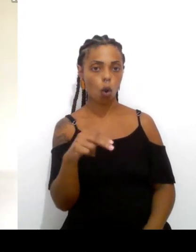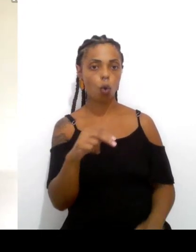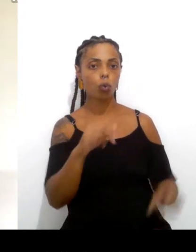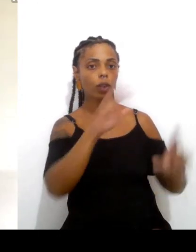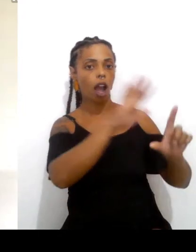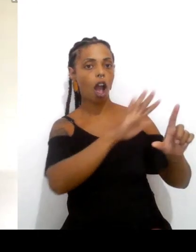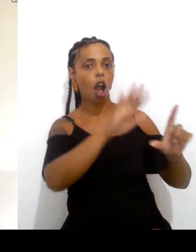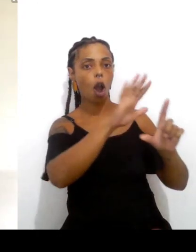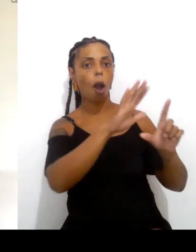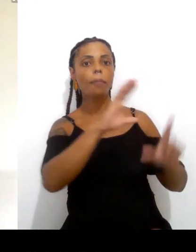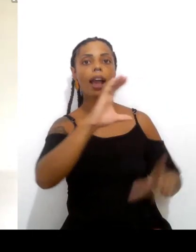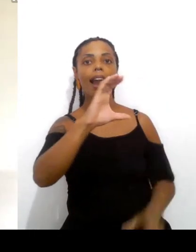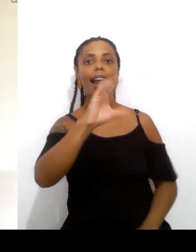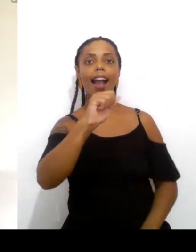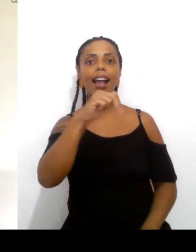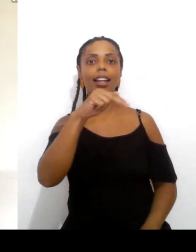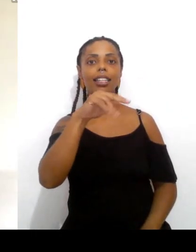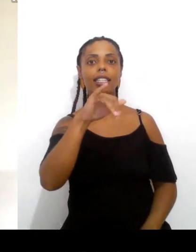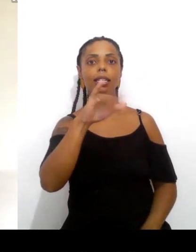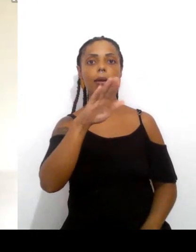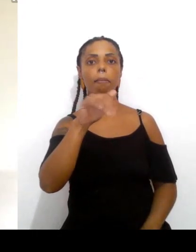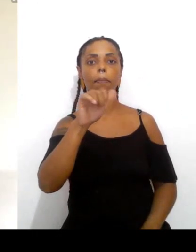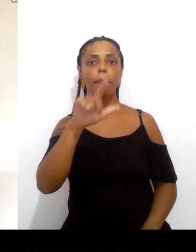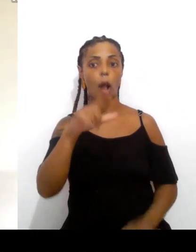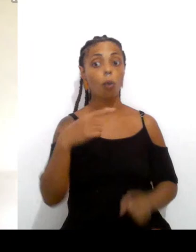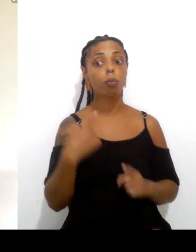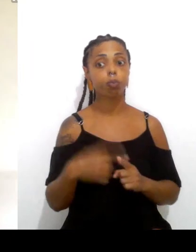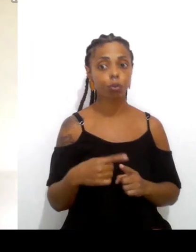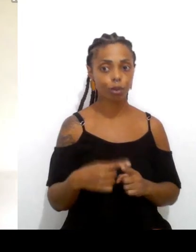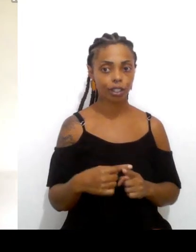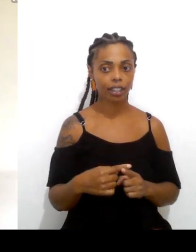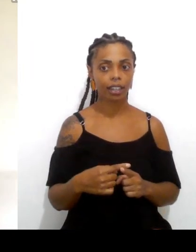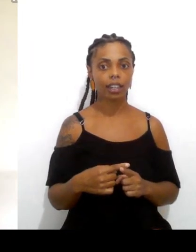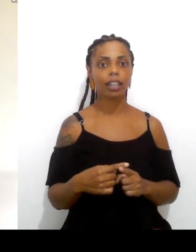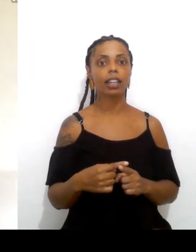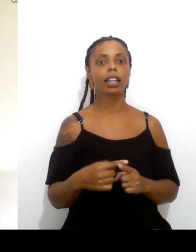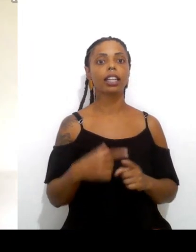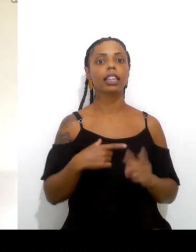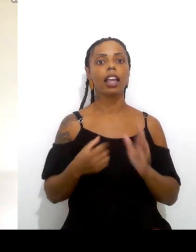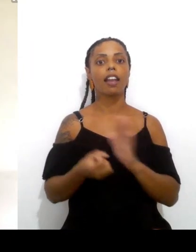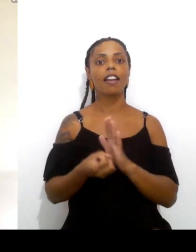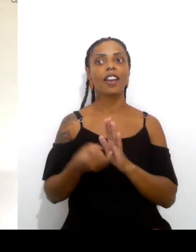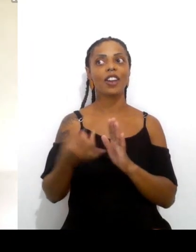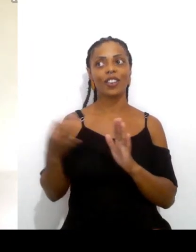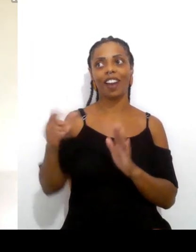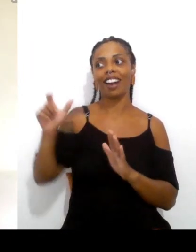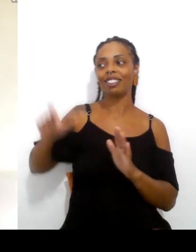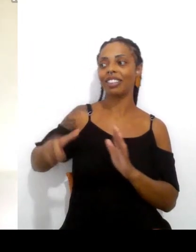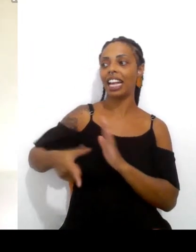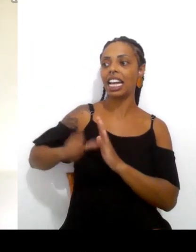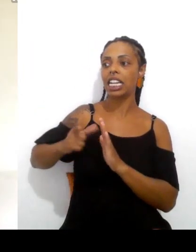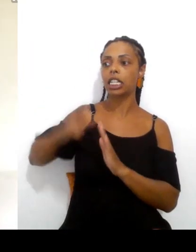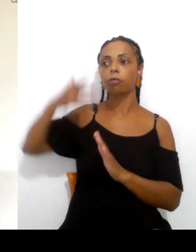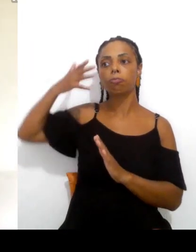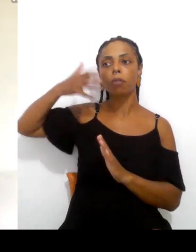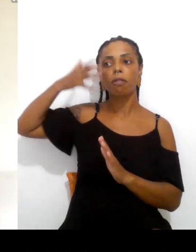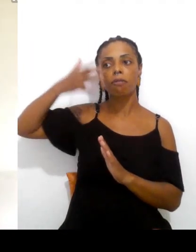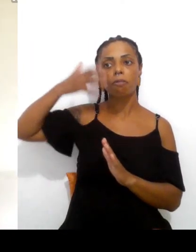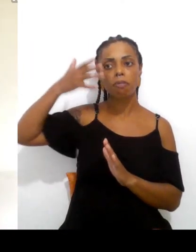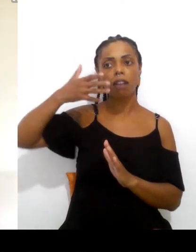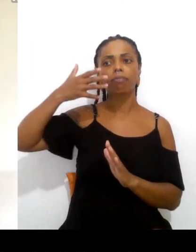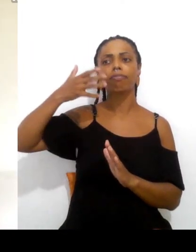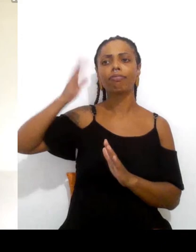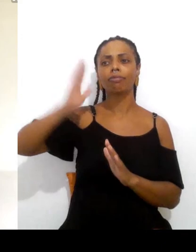porque diante de iminente teóricos experts na obra de Francis Bacon